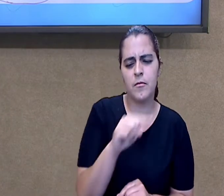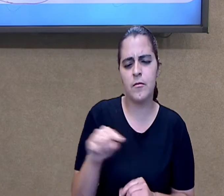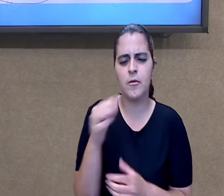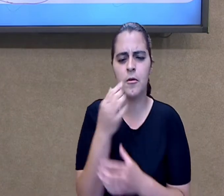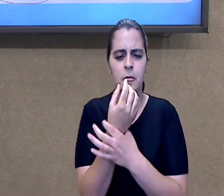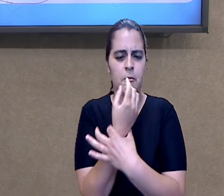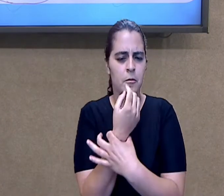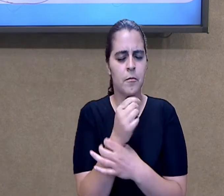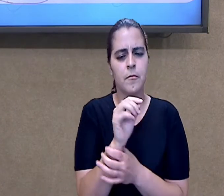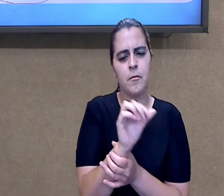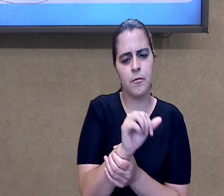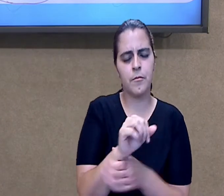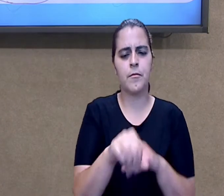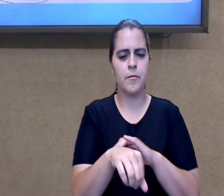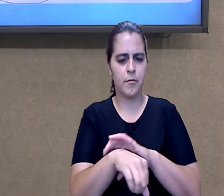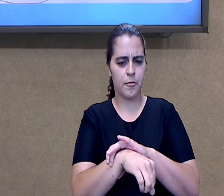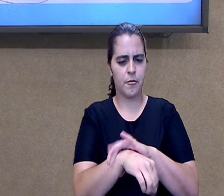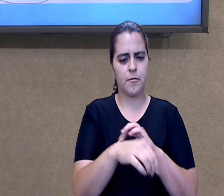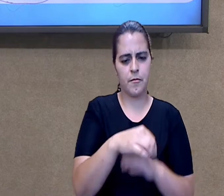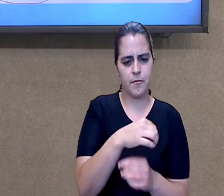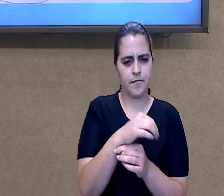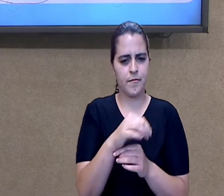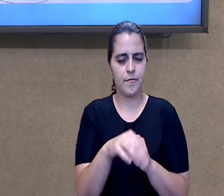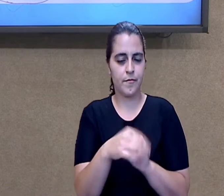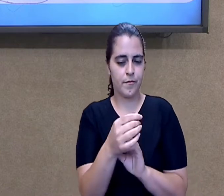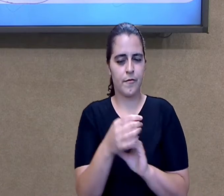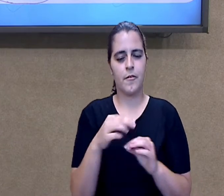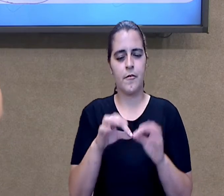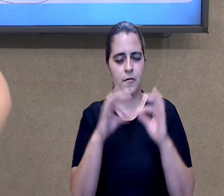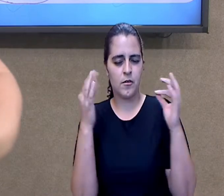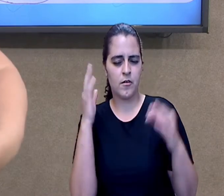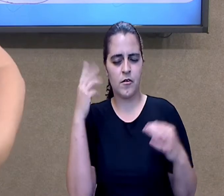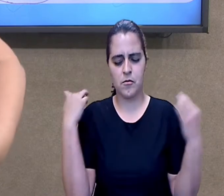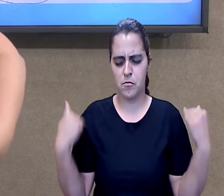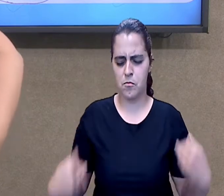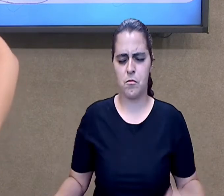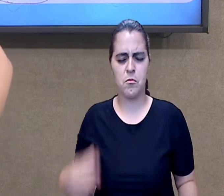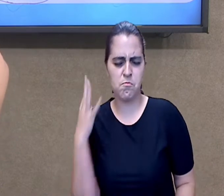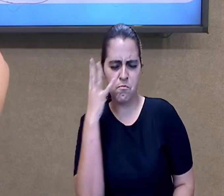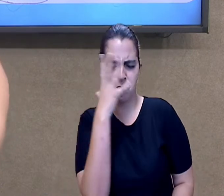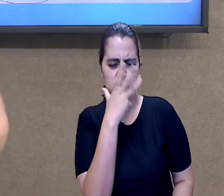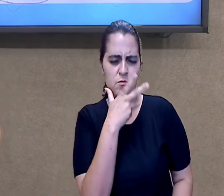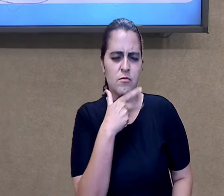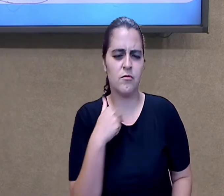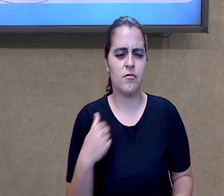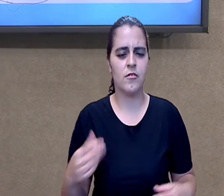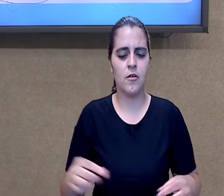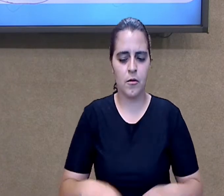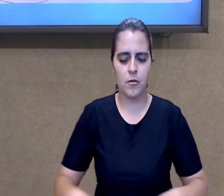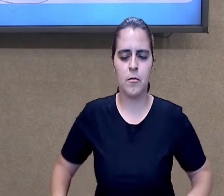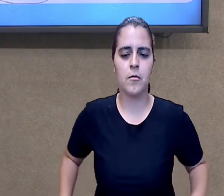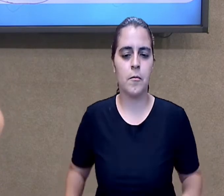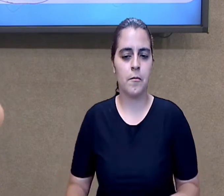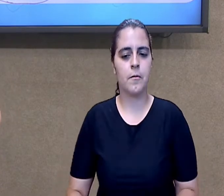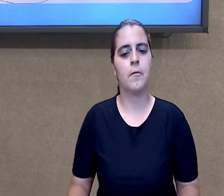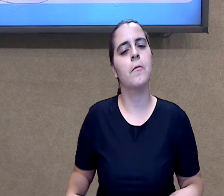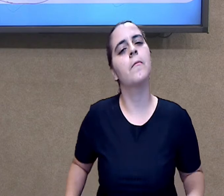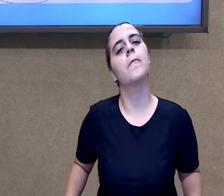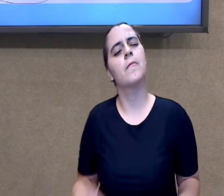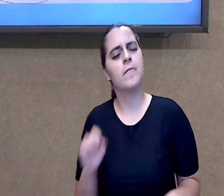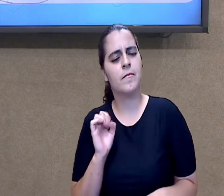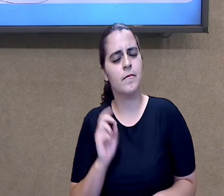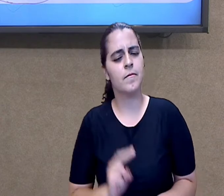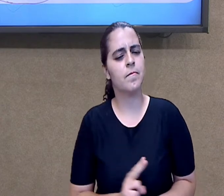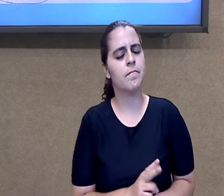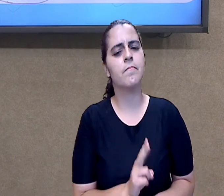como o nosso punho, para fazer aquele terno bem bonito, ou então a nossa cintura para fazer uma calça, e assim